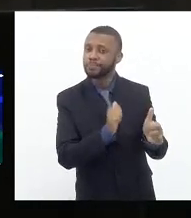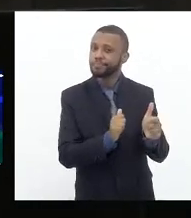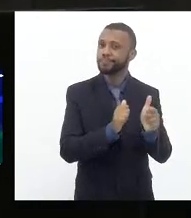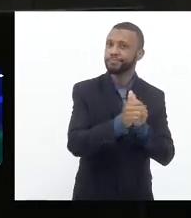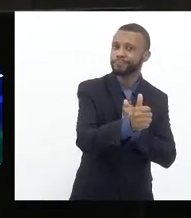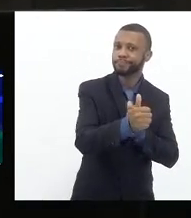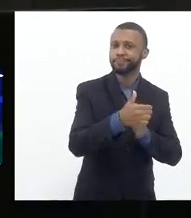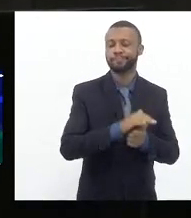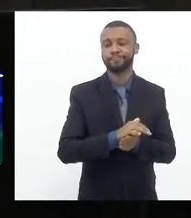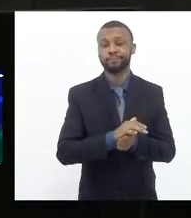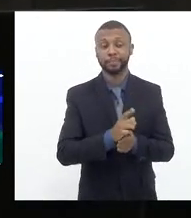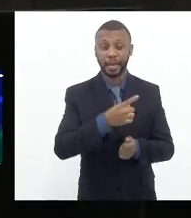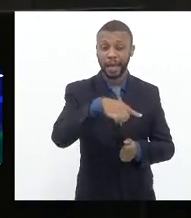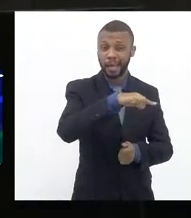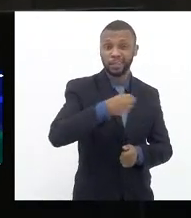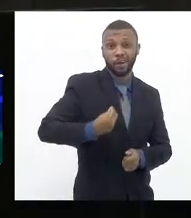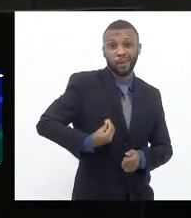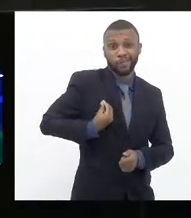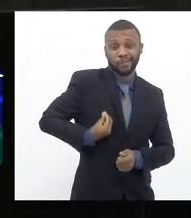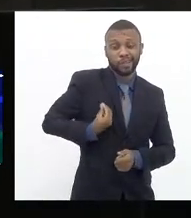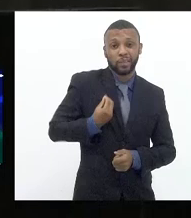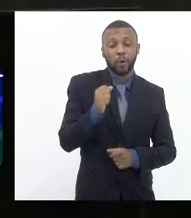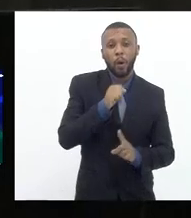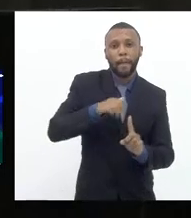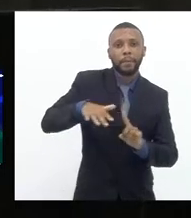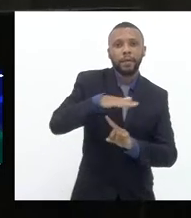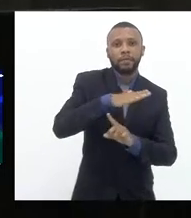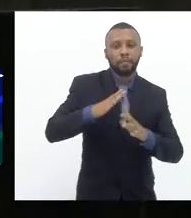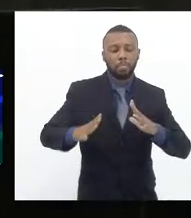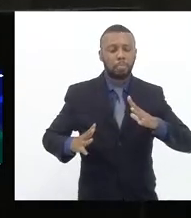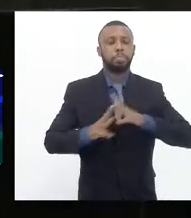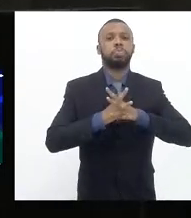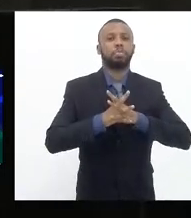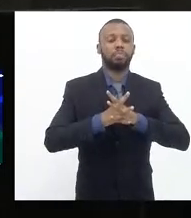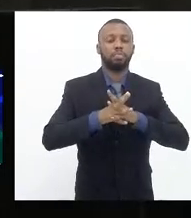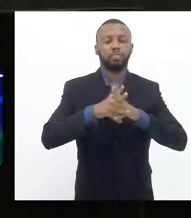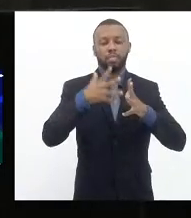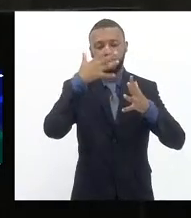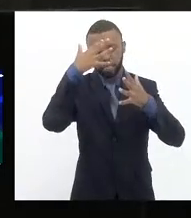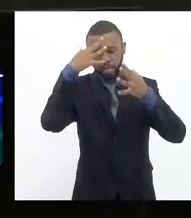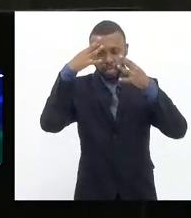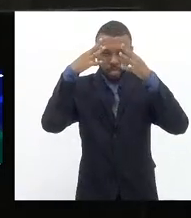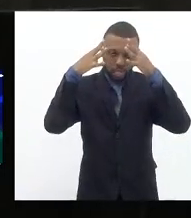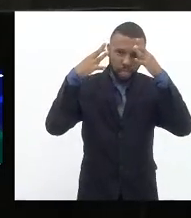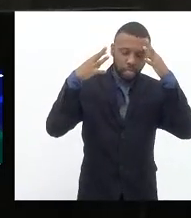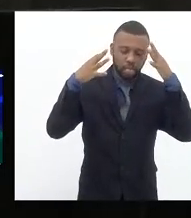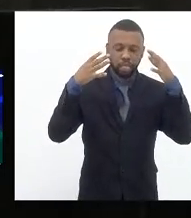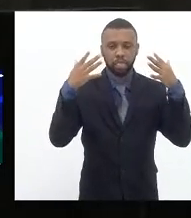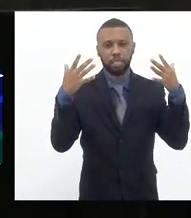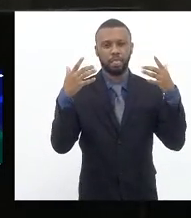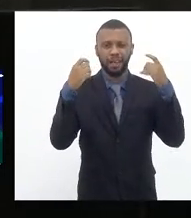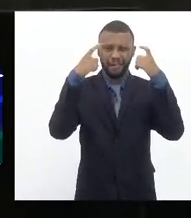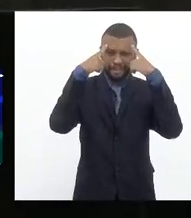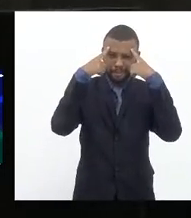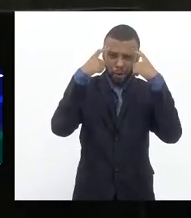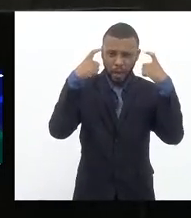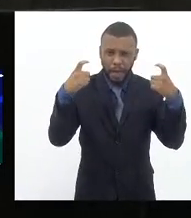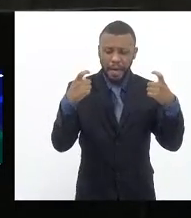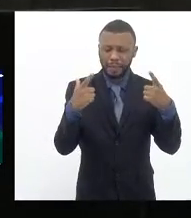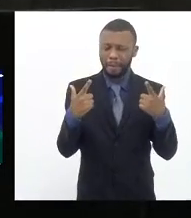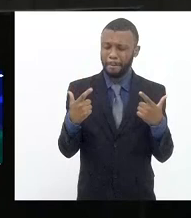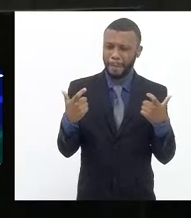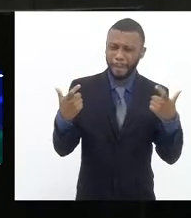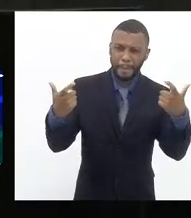vivendo em um ambiente, muitas vezes, saturado, quase sempre, saturado de violência, com